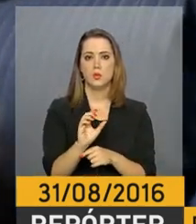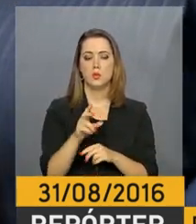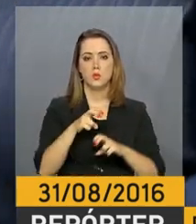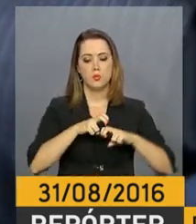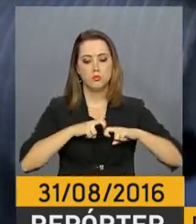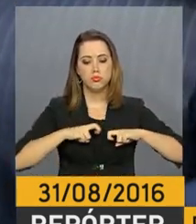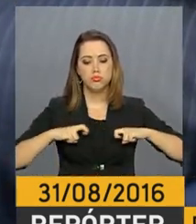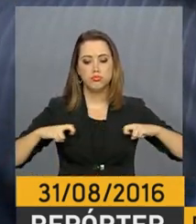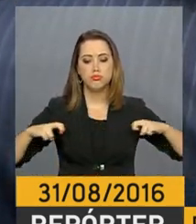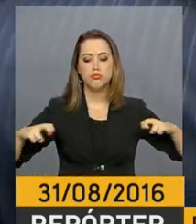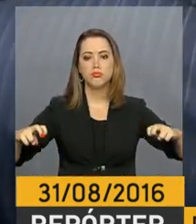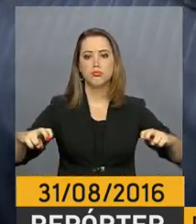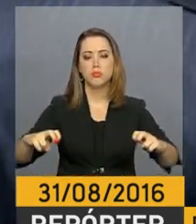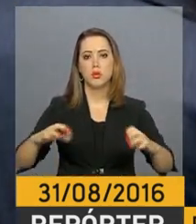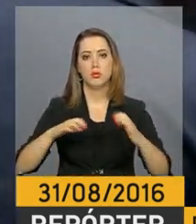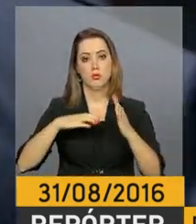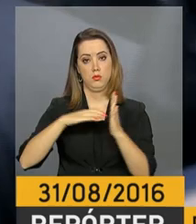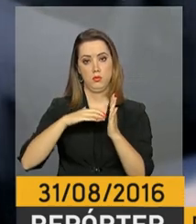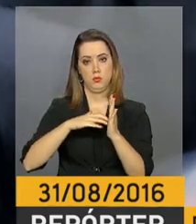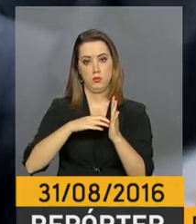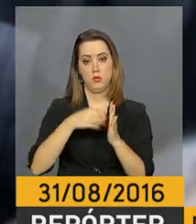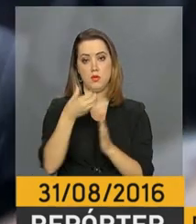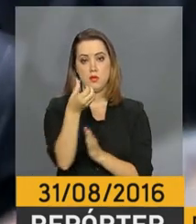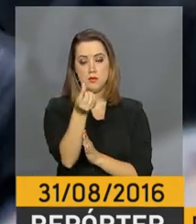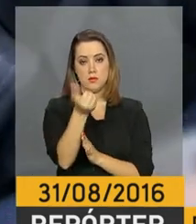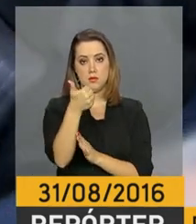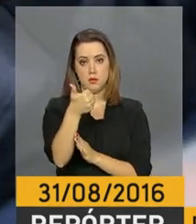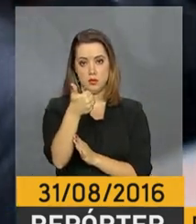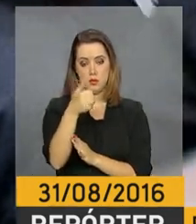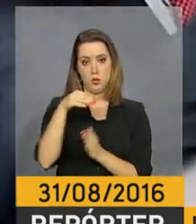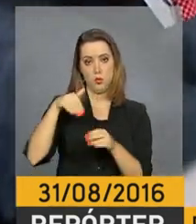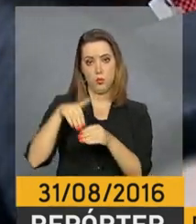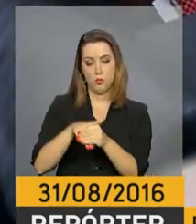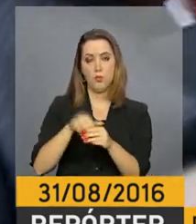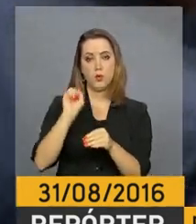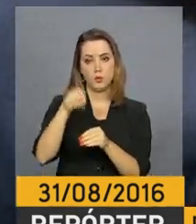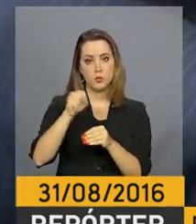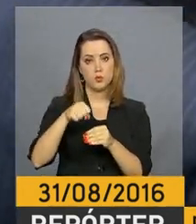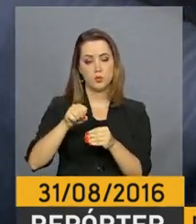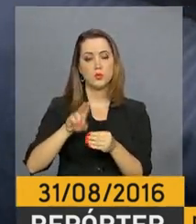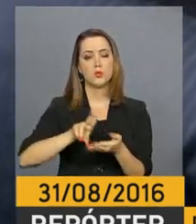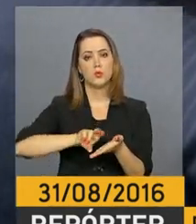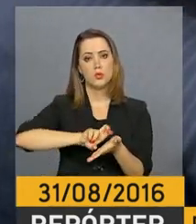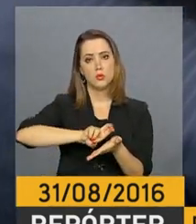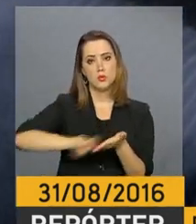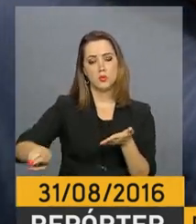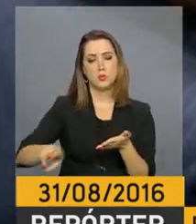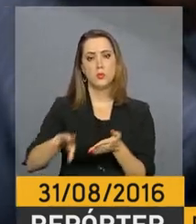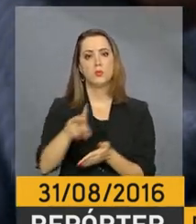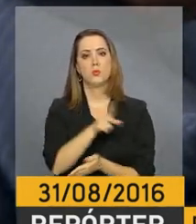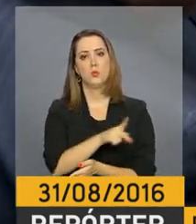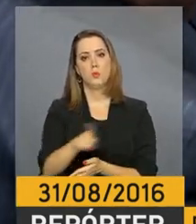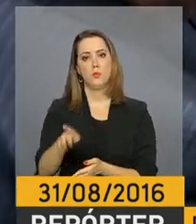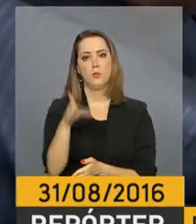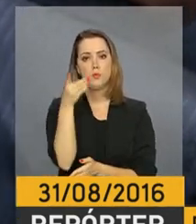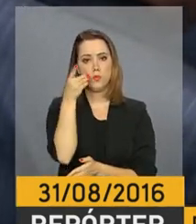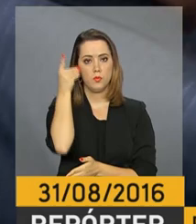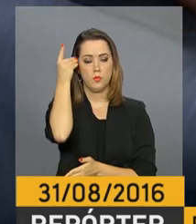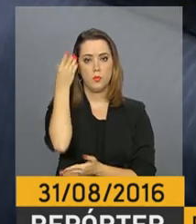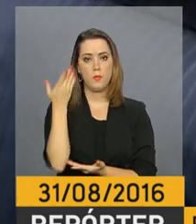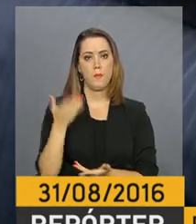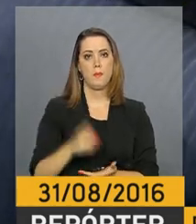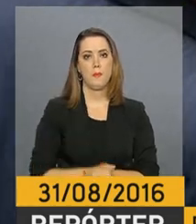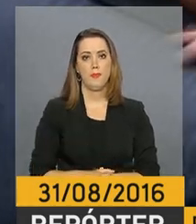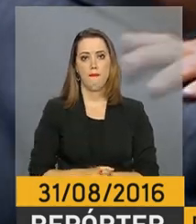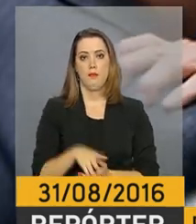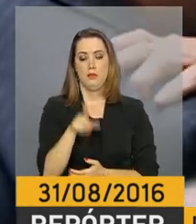do Senado aprovou por 61 votos favoráveis e 20 contrários o impeachment da presidente Dilma